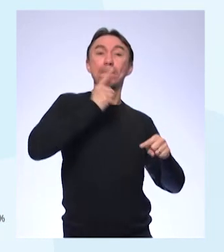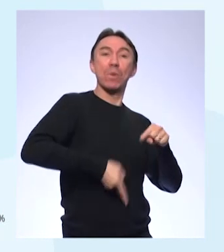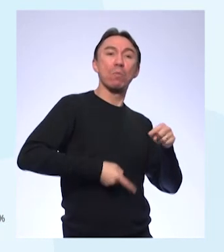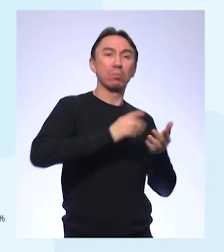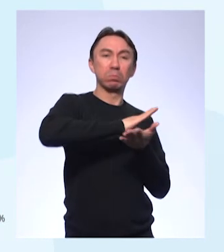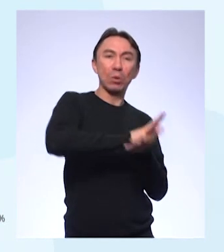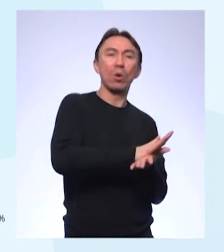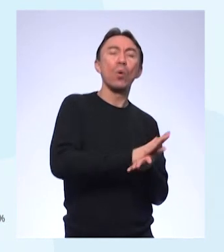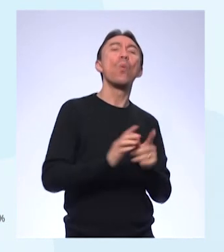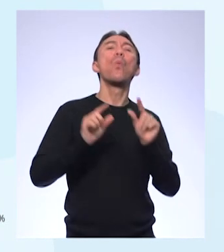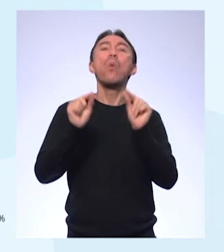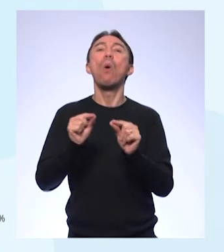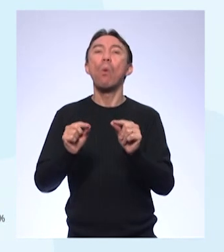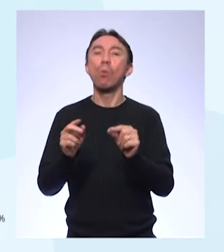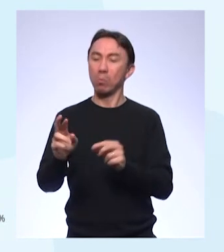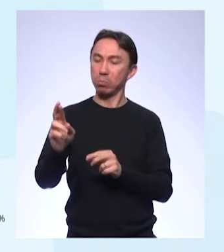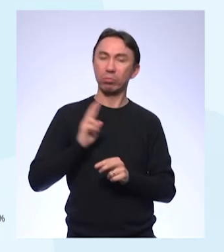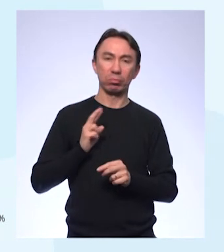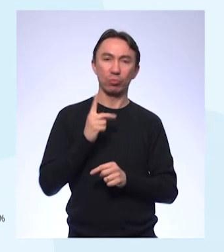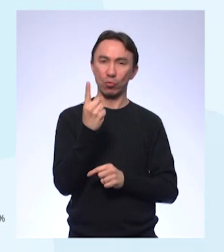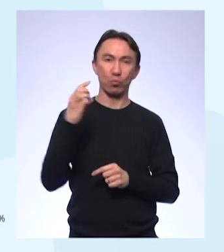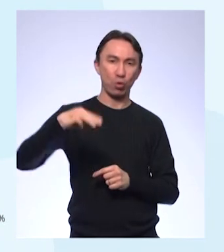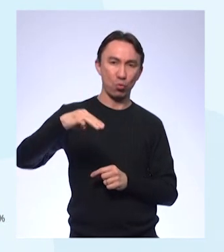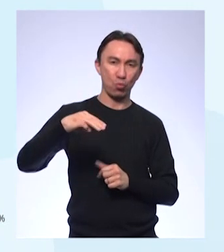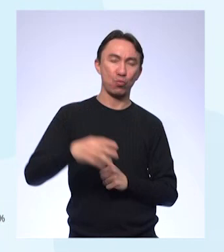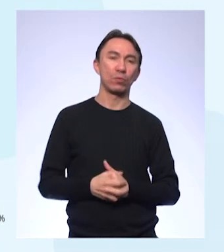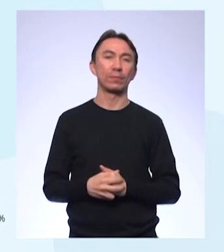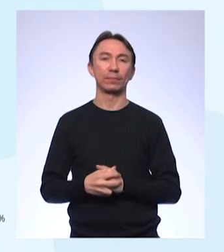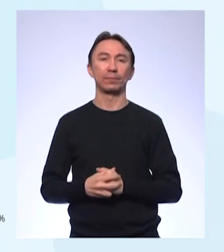esse período. Em 1 minuto, a gente volta.